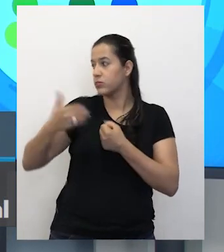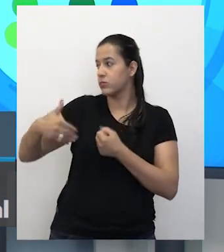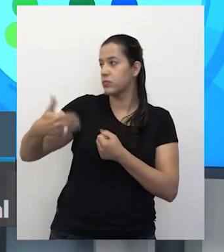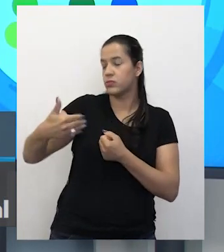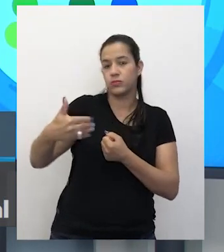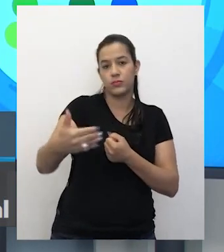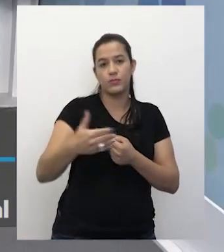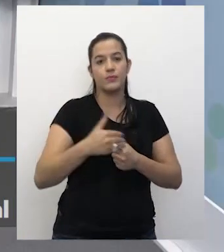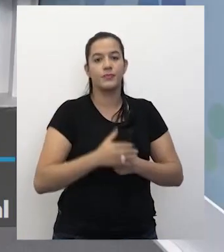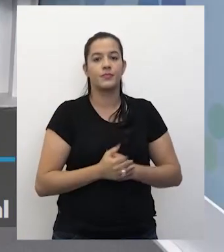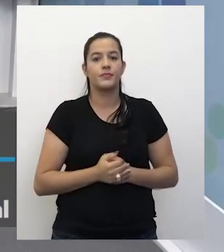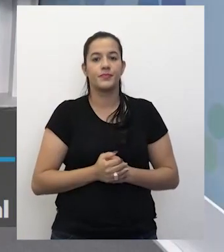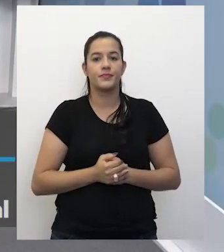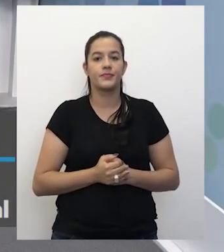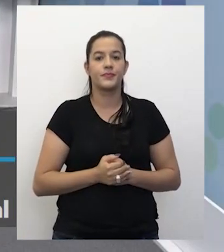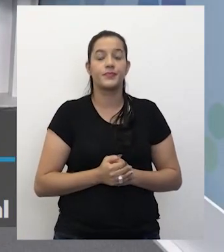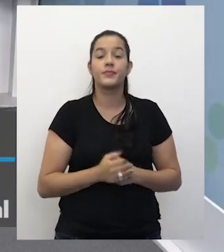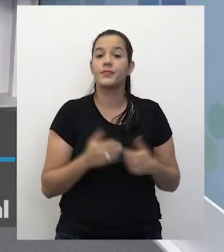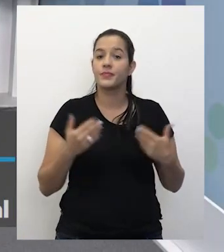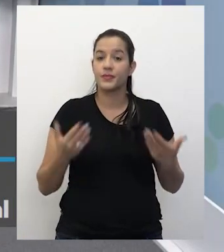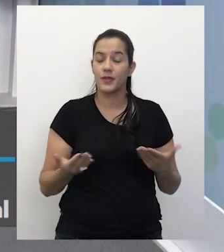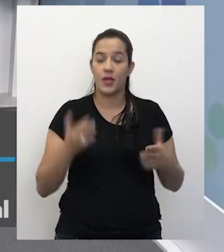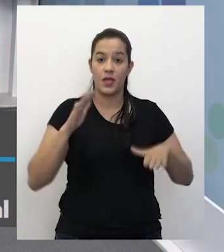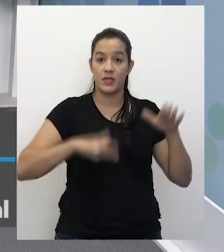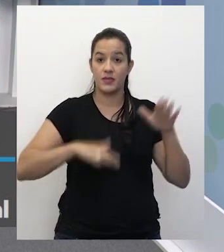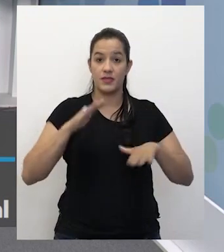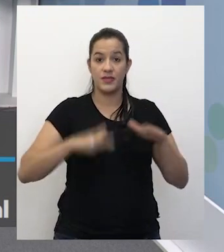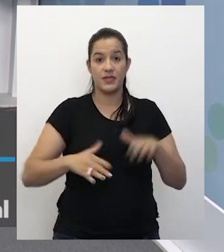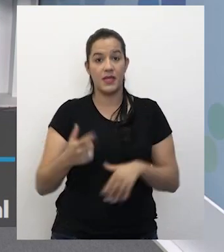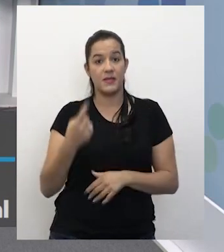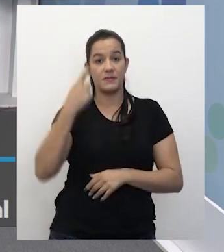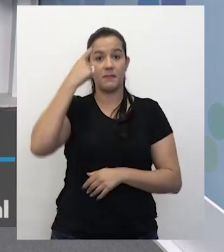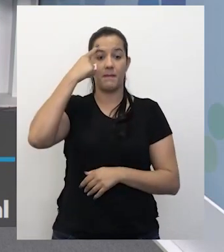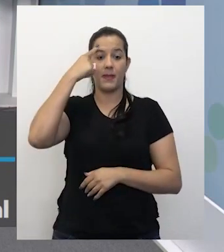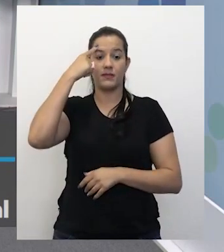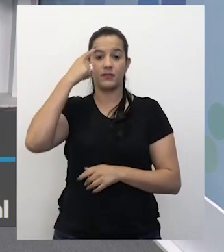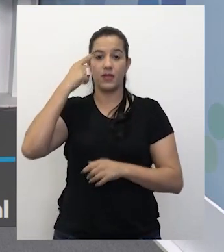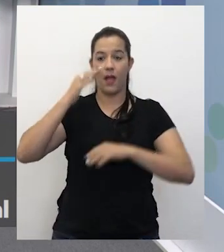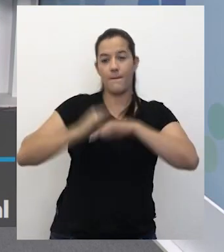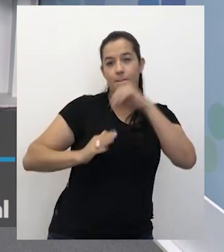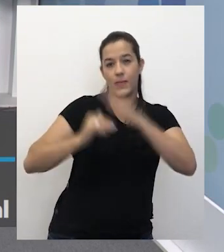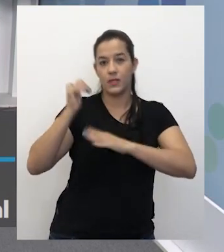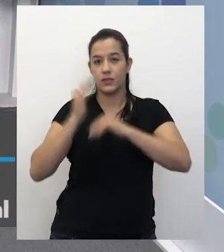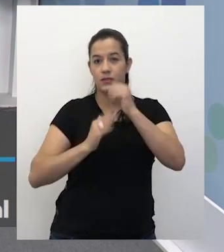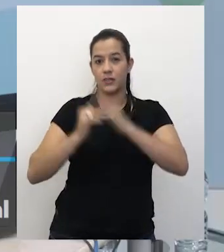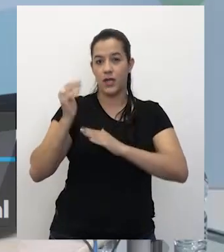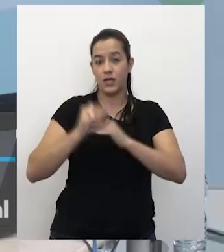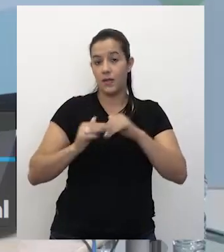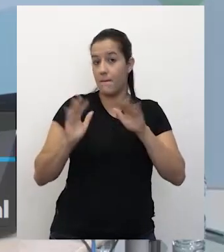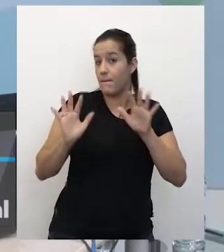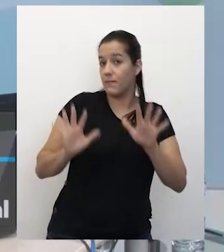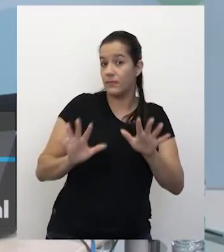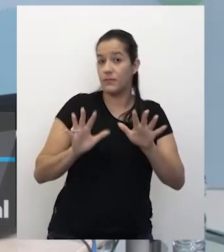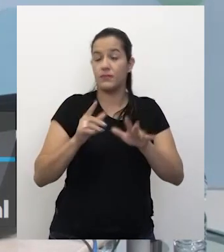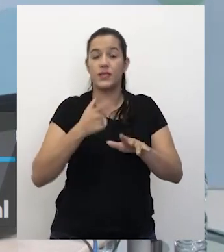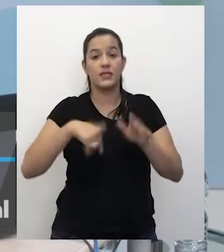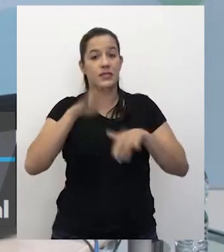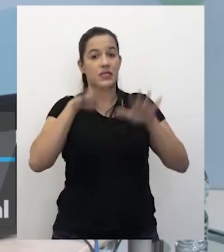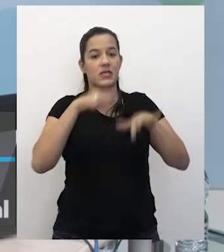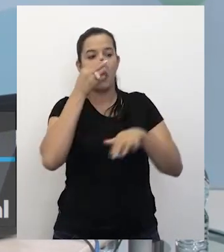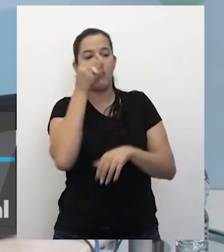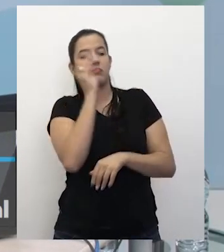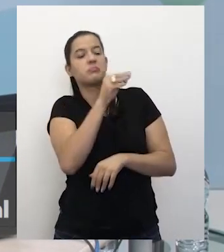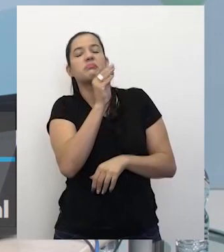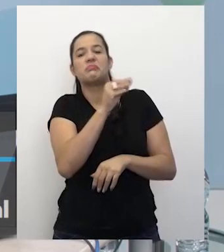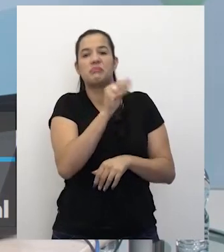com né? certeza, porque aí às vezes a gente pensa muito em talento em certas coisas, mas na verdade a gente pensa em talento e às vezes ignora o esforço